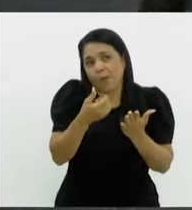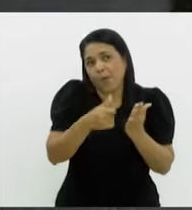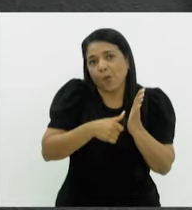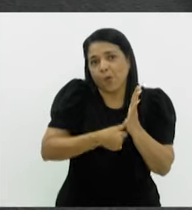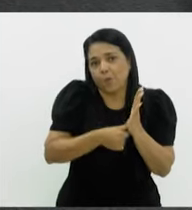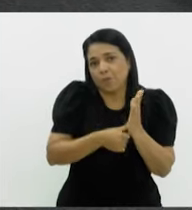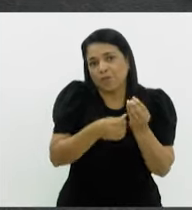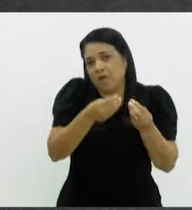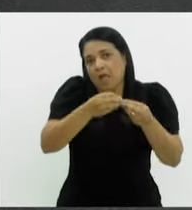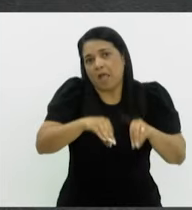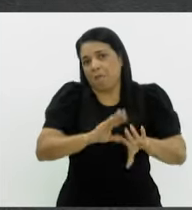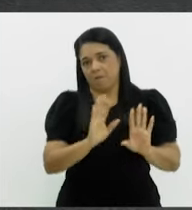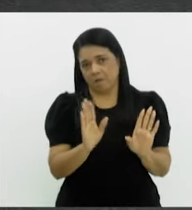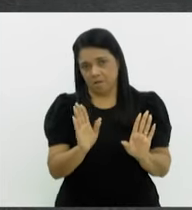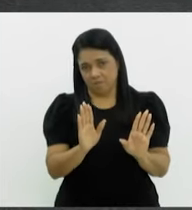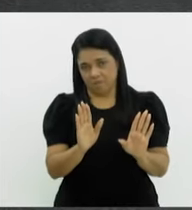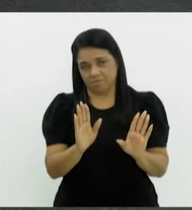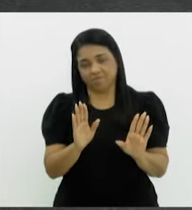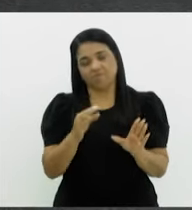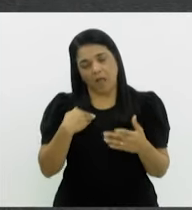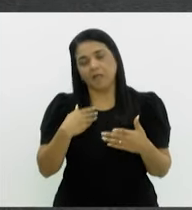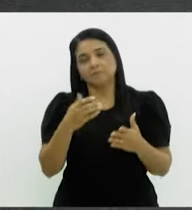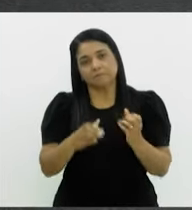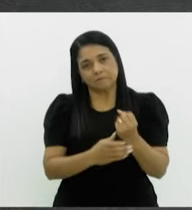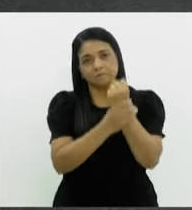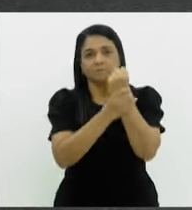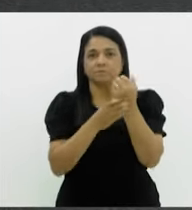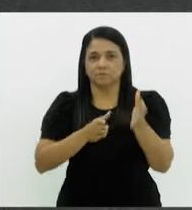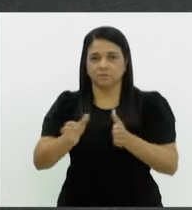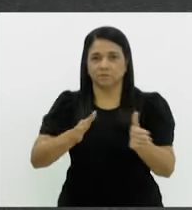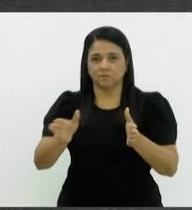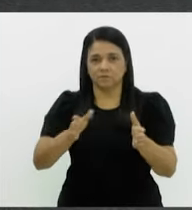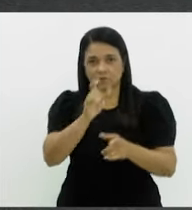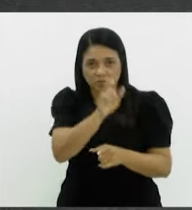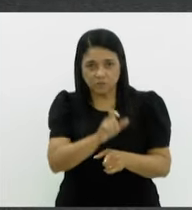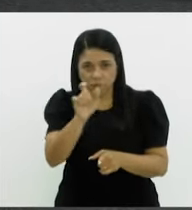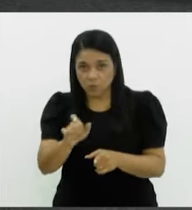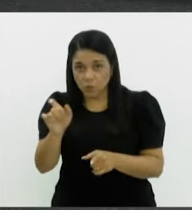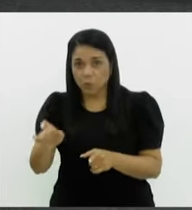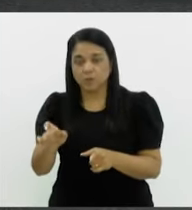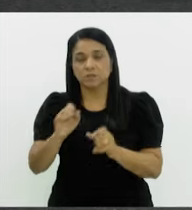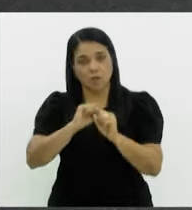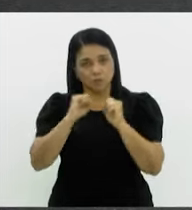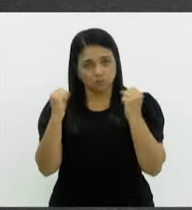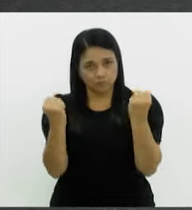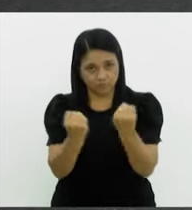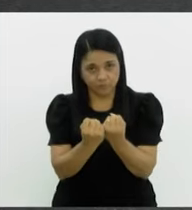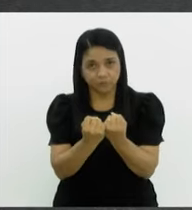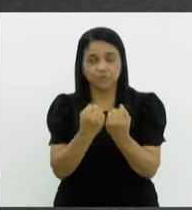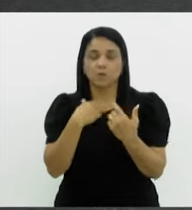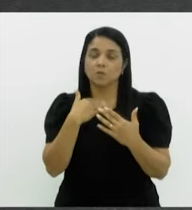vai evidentemente garantir o acesso de todas as pessoas. Por isso que a gente está pedindo a retirada de